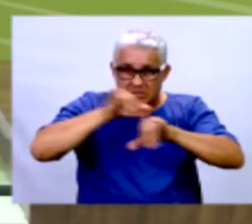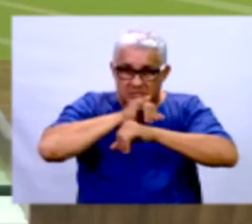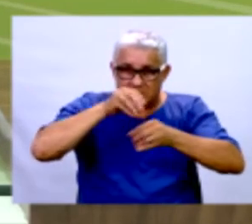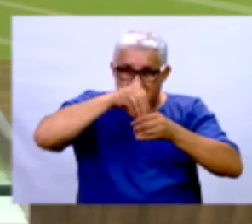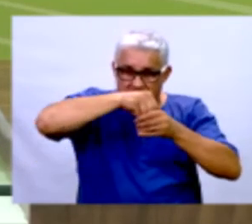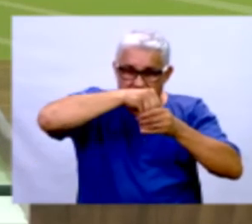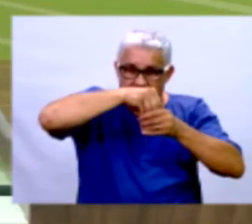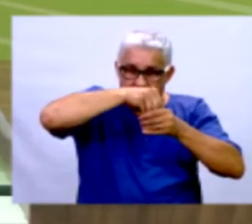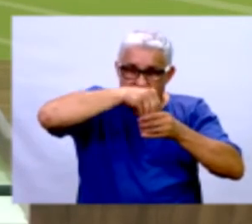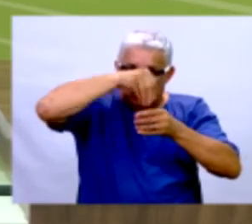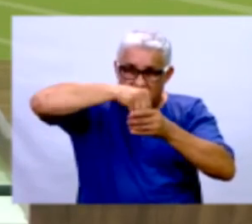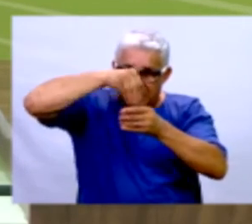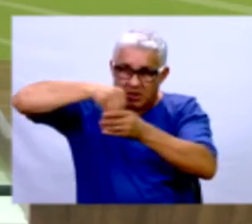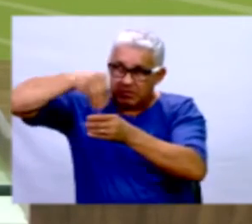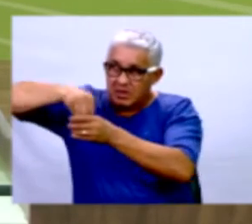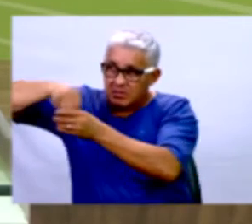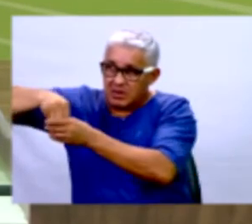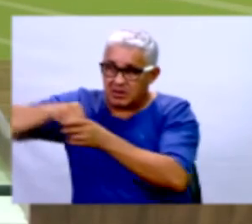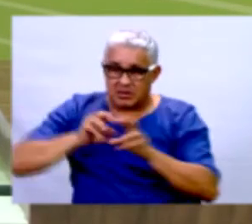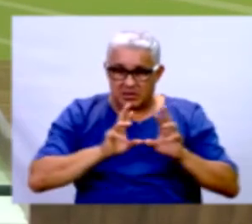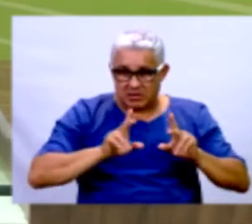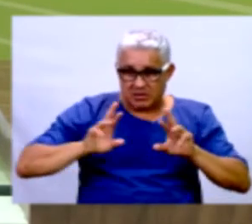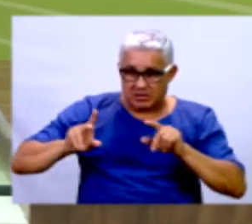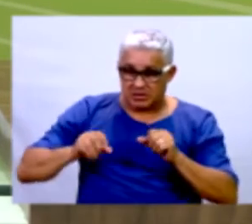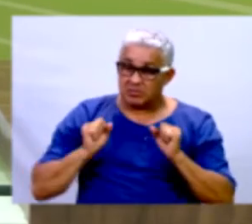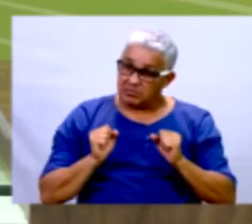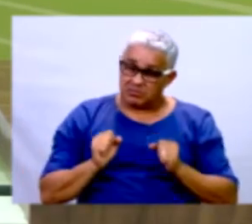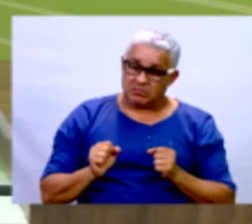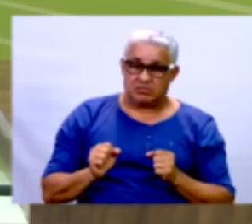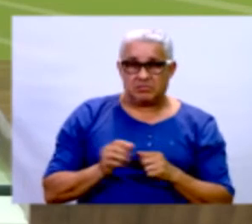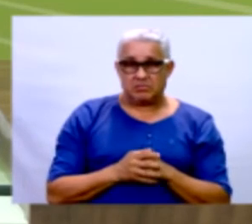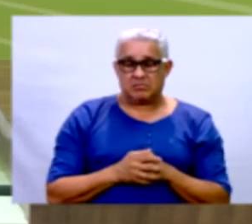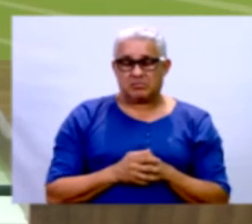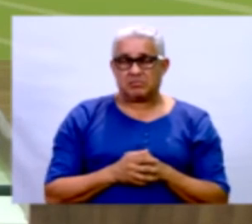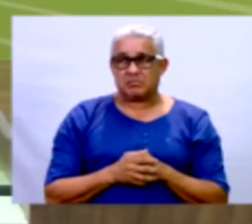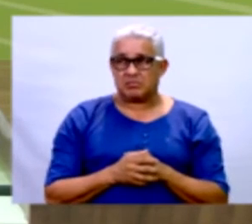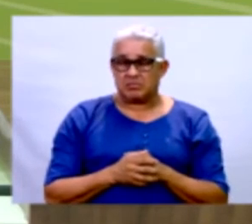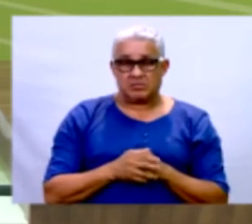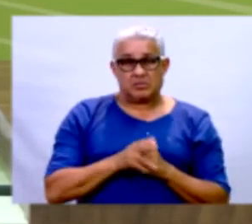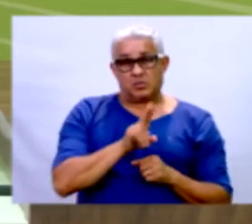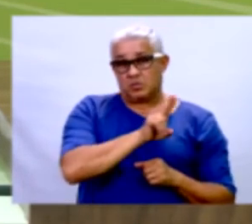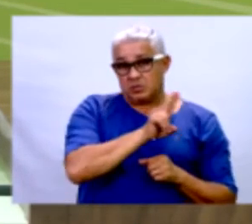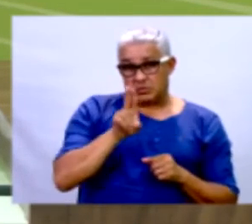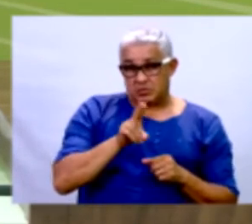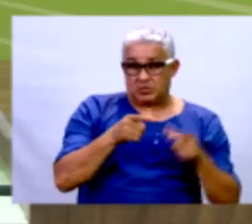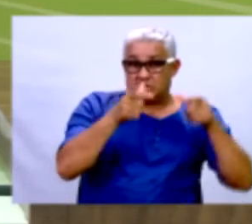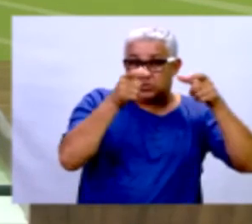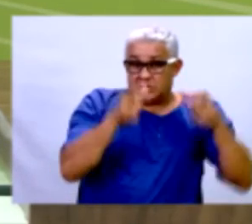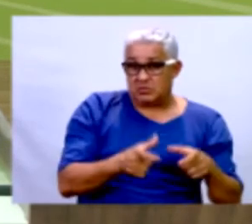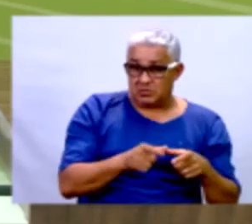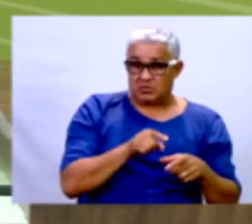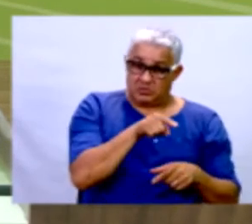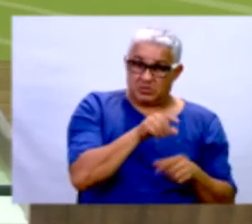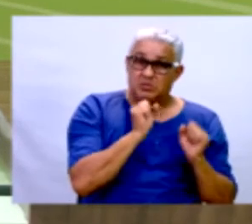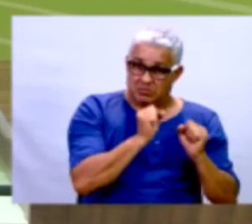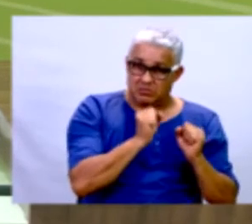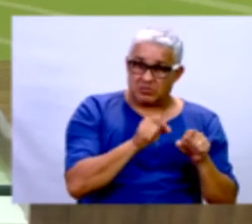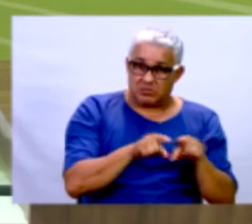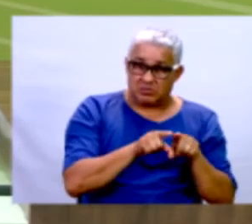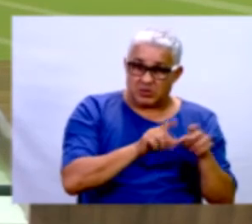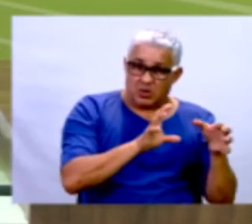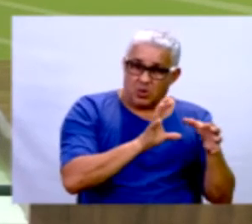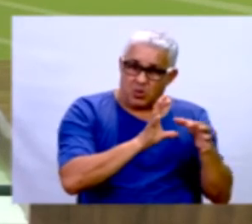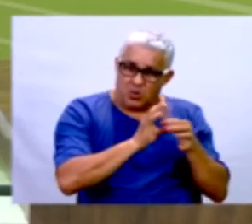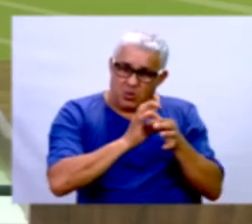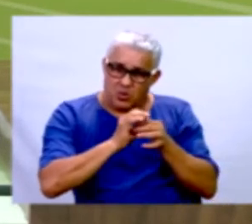de acordo com a estrutura. Então, como foi apresentado, eu posso ter somente nome e localidade, mas eu posso ter um